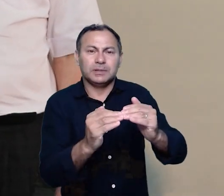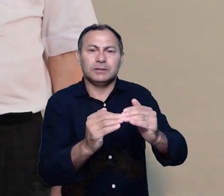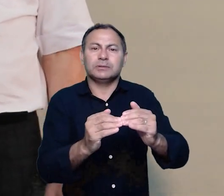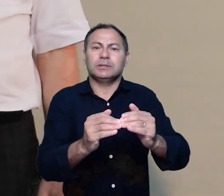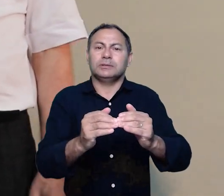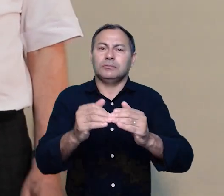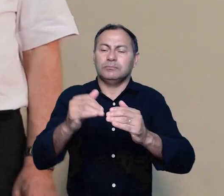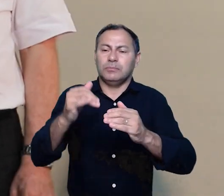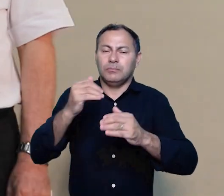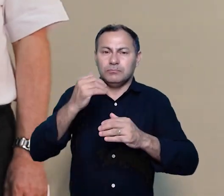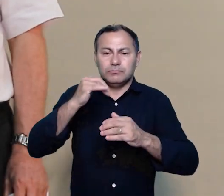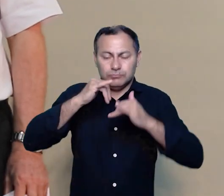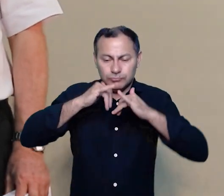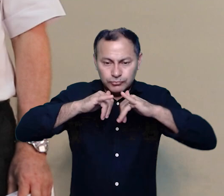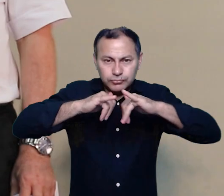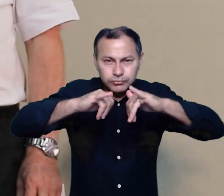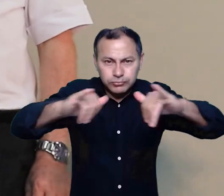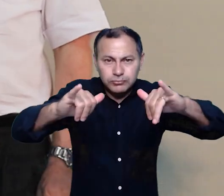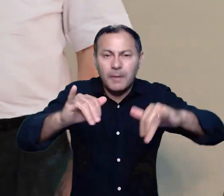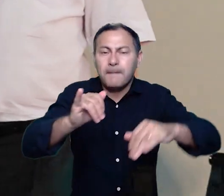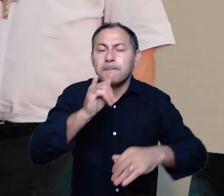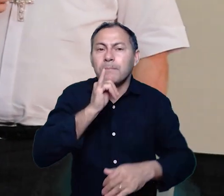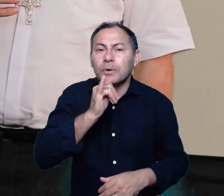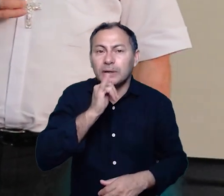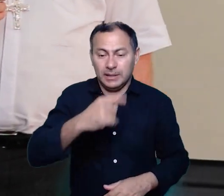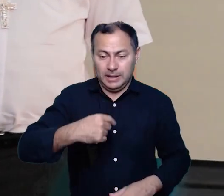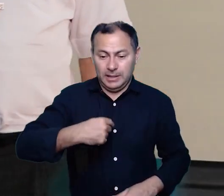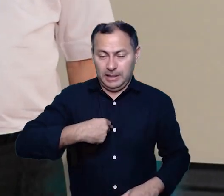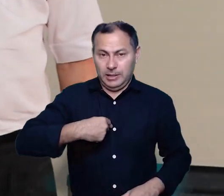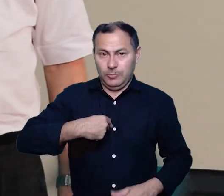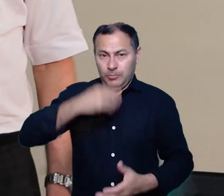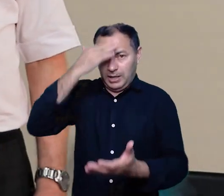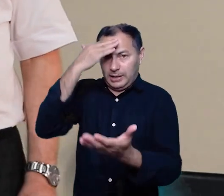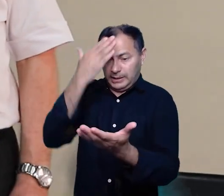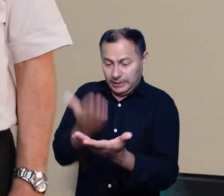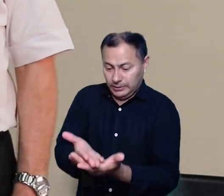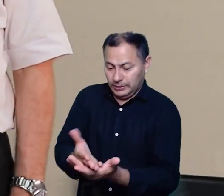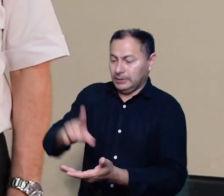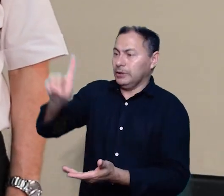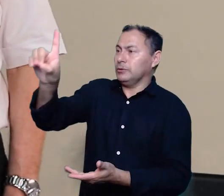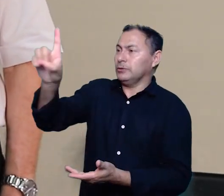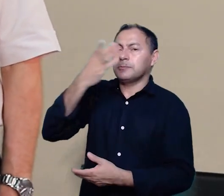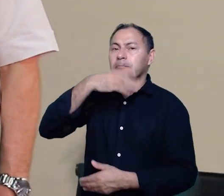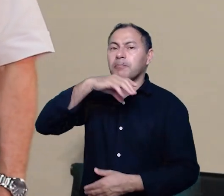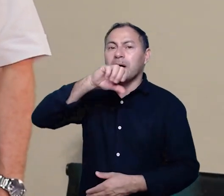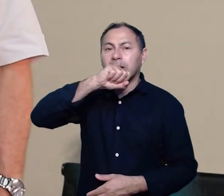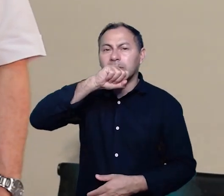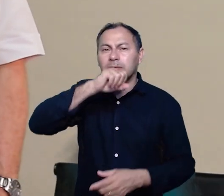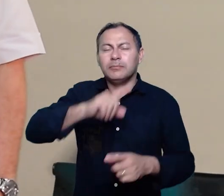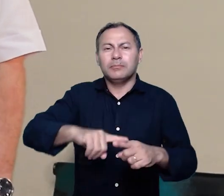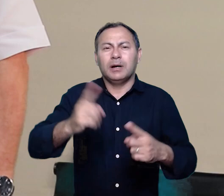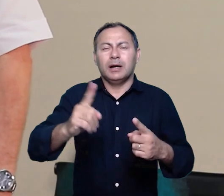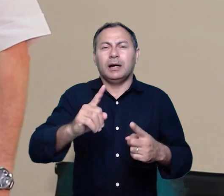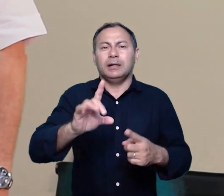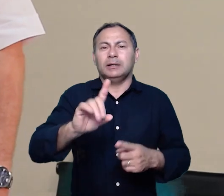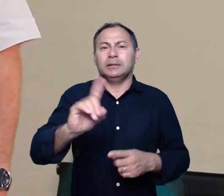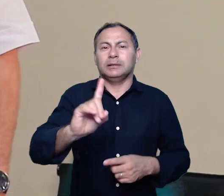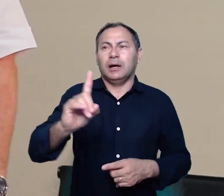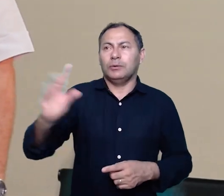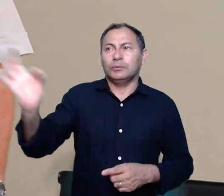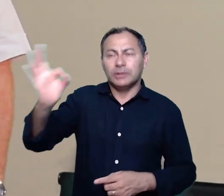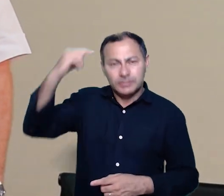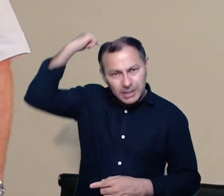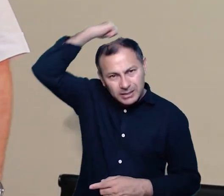não seja professado. Por exemplo, eu creio em Deus Pai, mas não